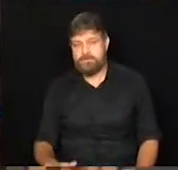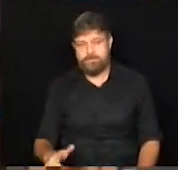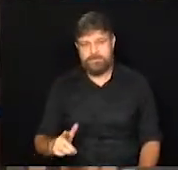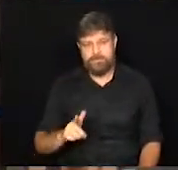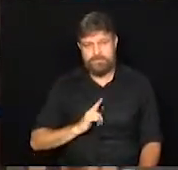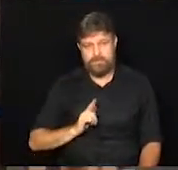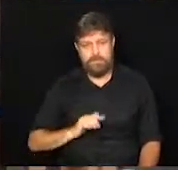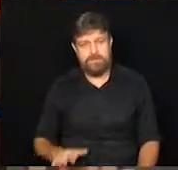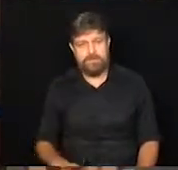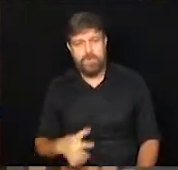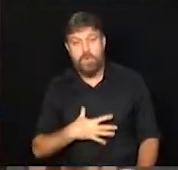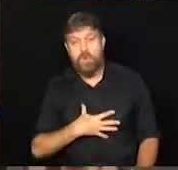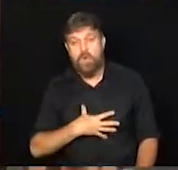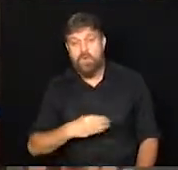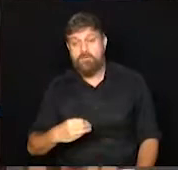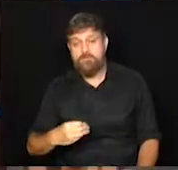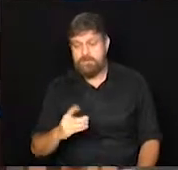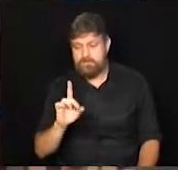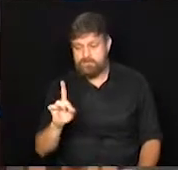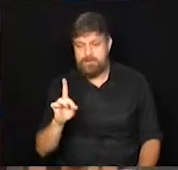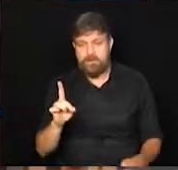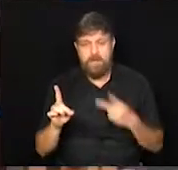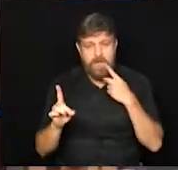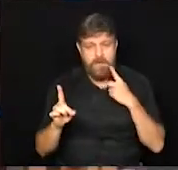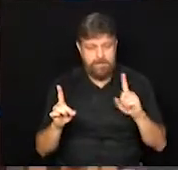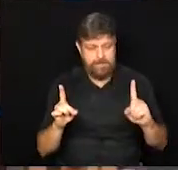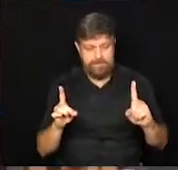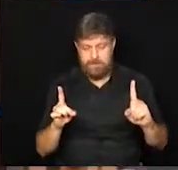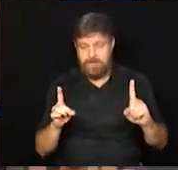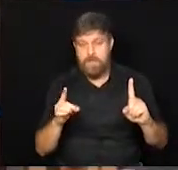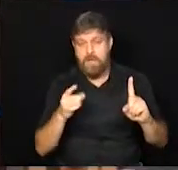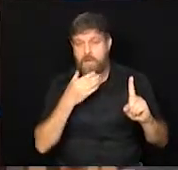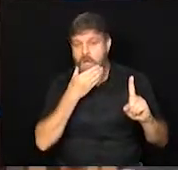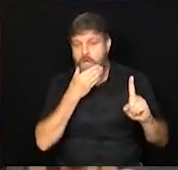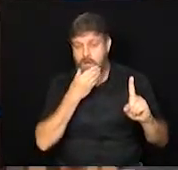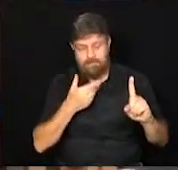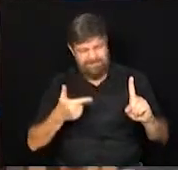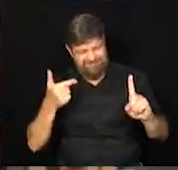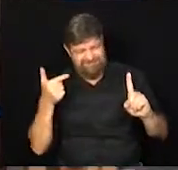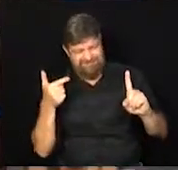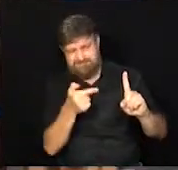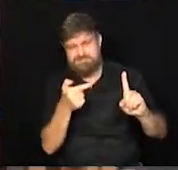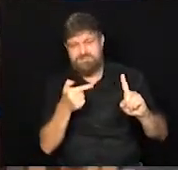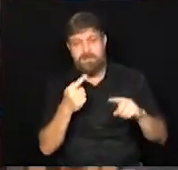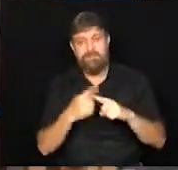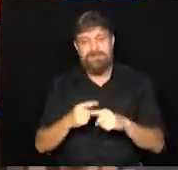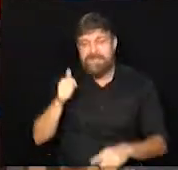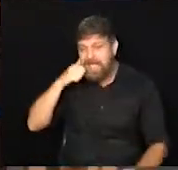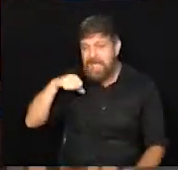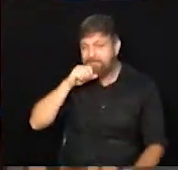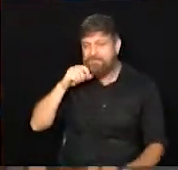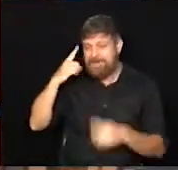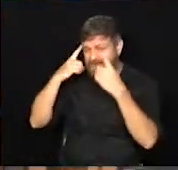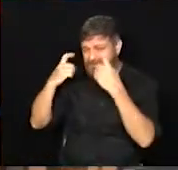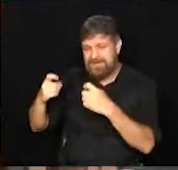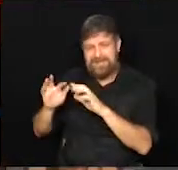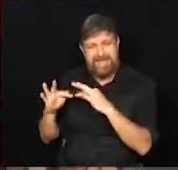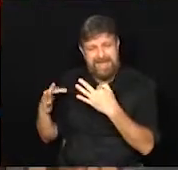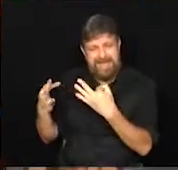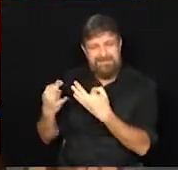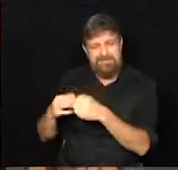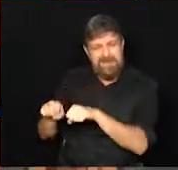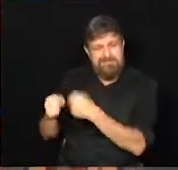aí um desenvolver de uma tragédia, porque não aguentava mais ver a sua mãe sofrendo violência, aquela família toda